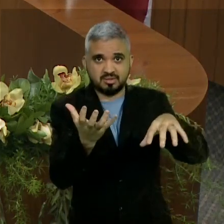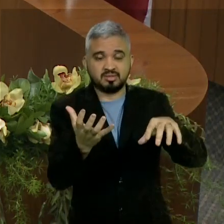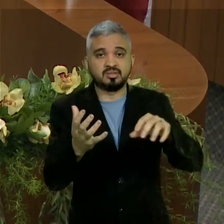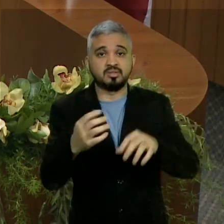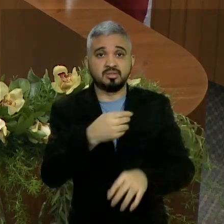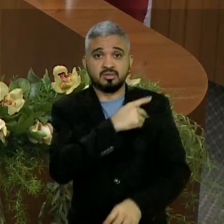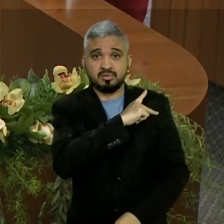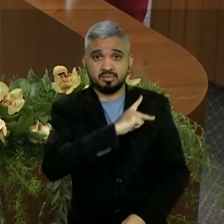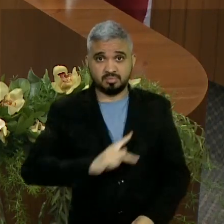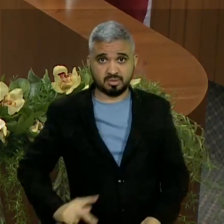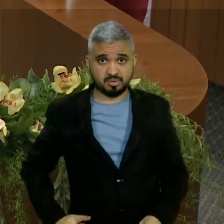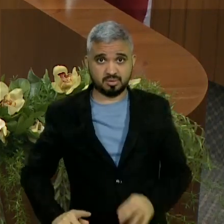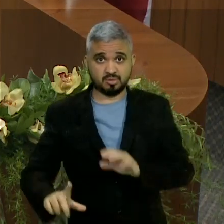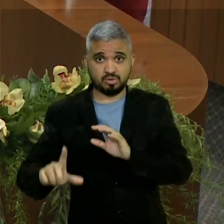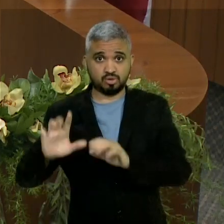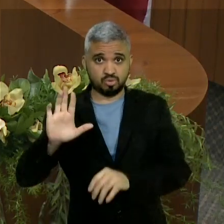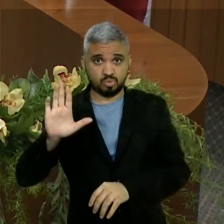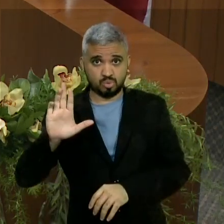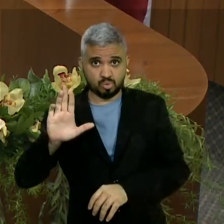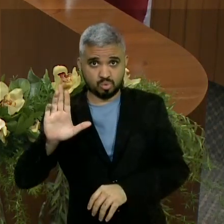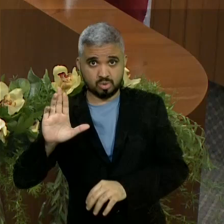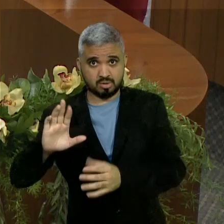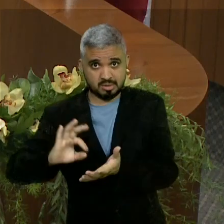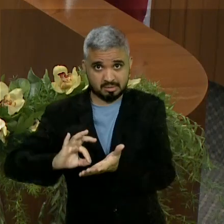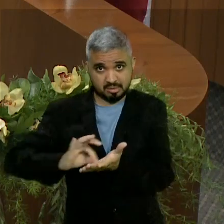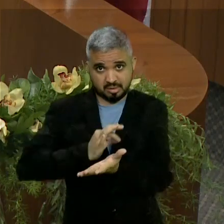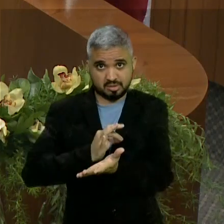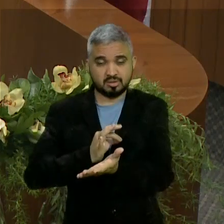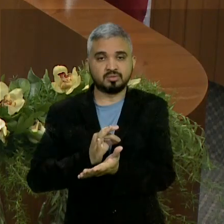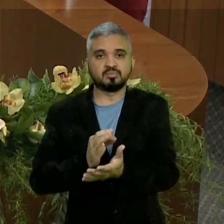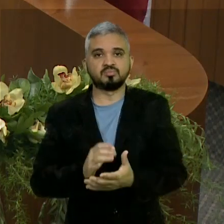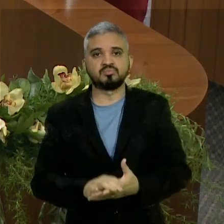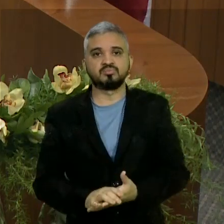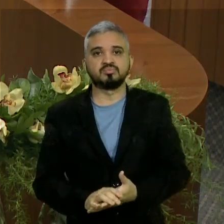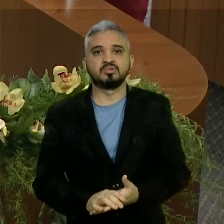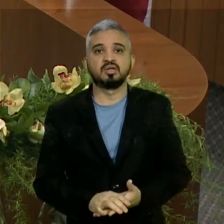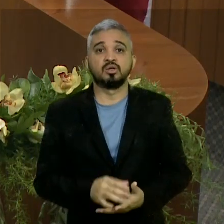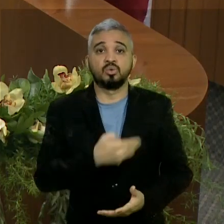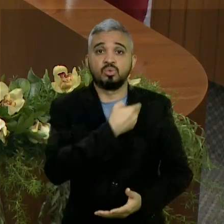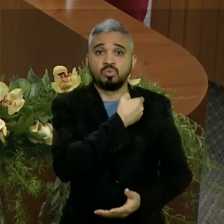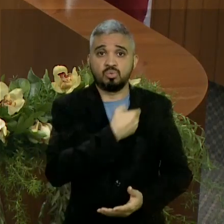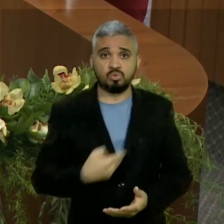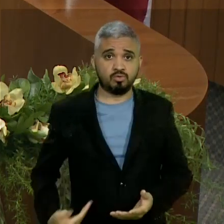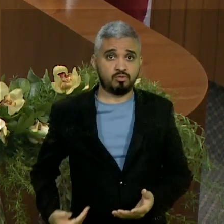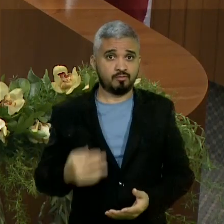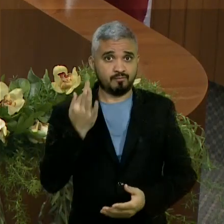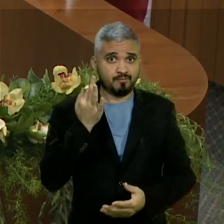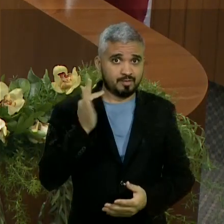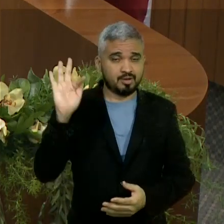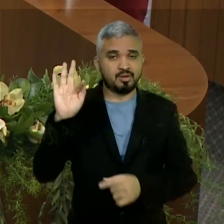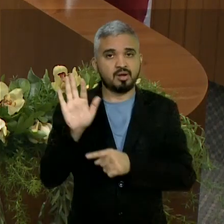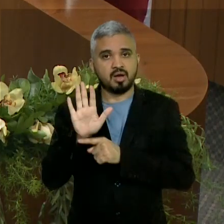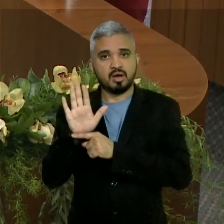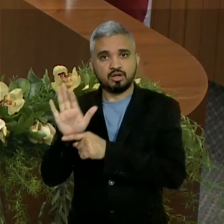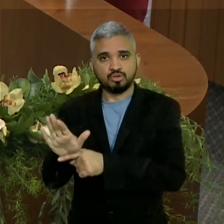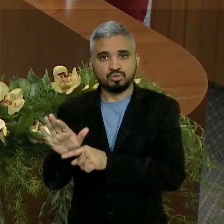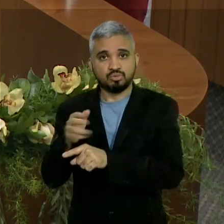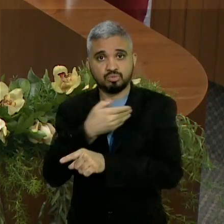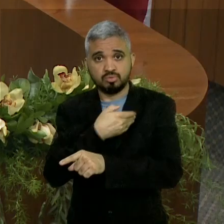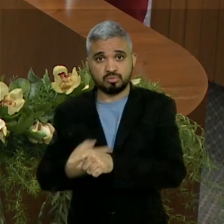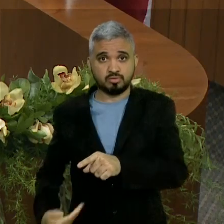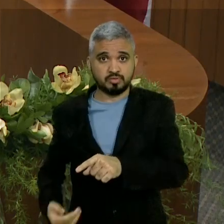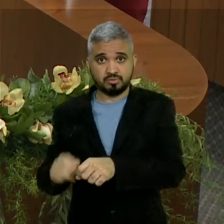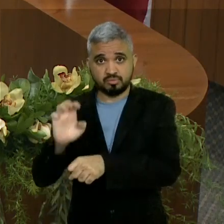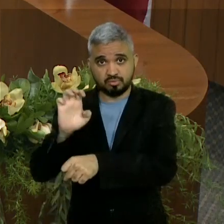procedimento este que permitiu que o governo conseguisse abater essa dívida o governo do estado não repassou